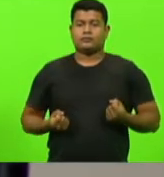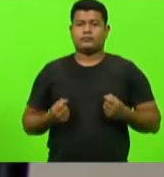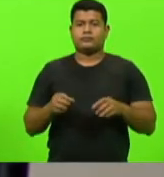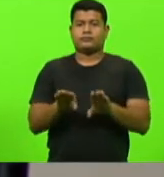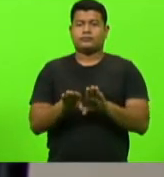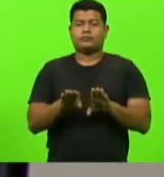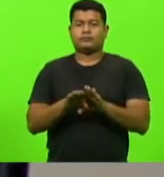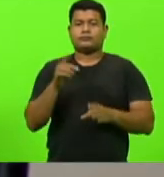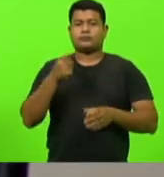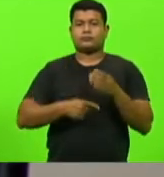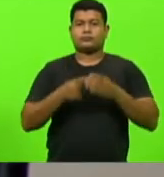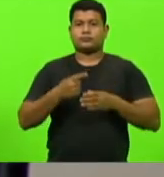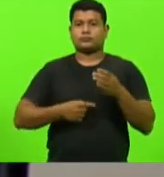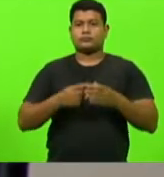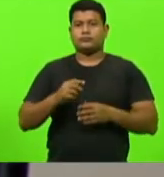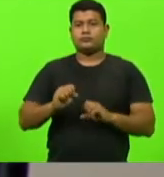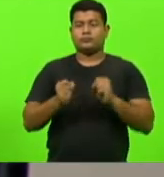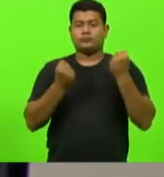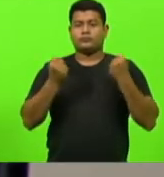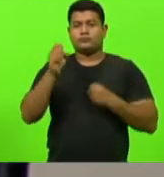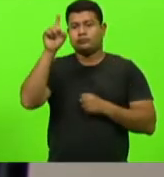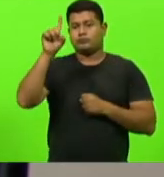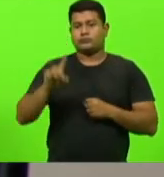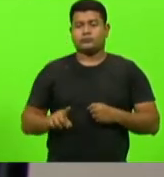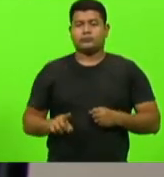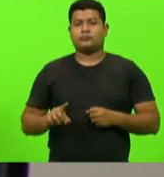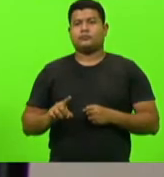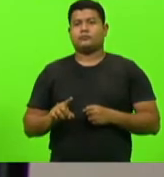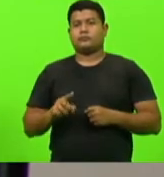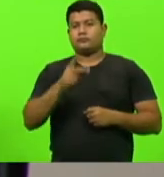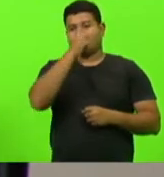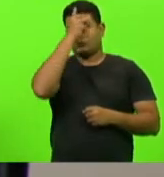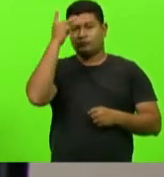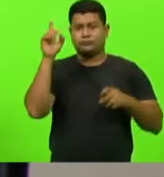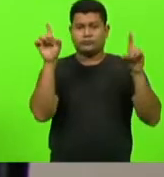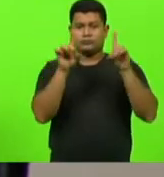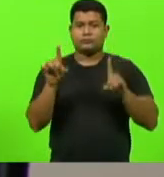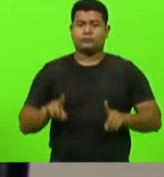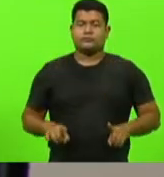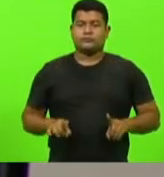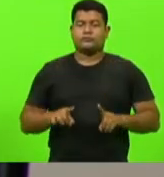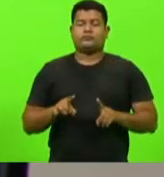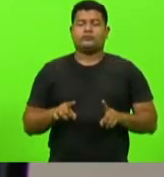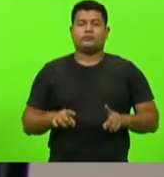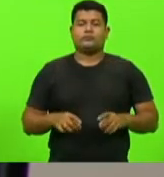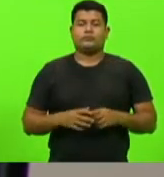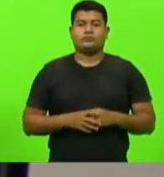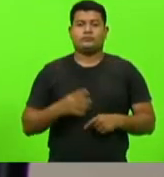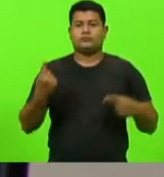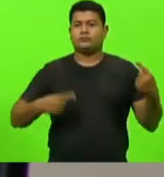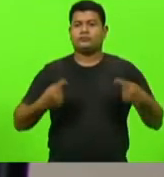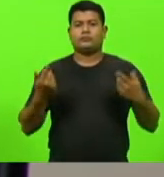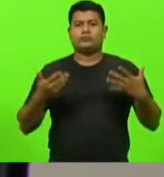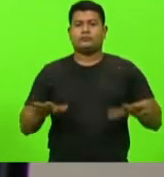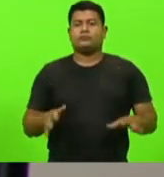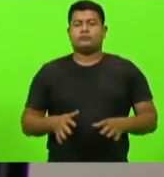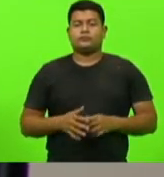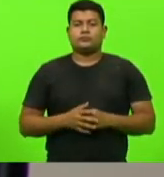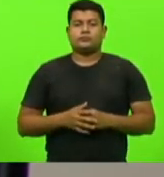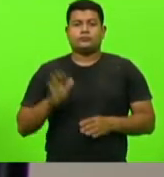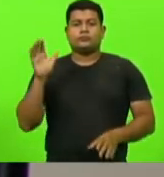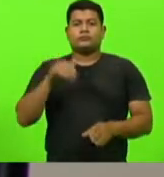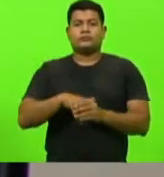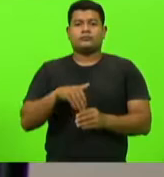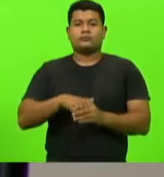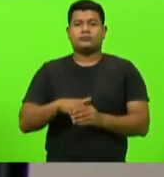Defesa do Direito das Pessoas Deficientes. Em discussão. Não havendo quem queira discutir, em